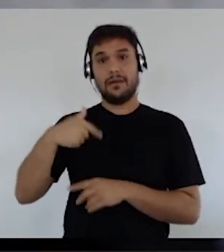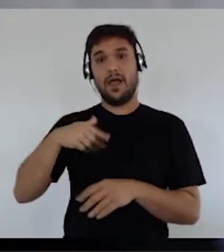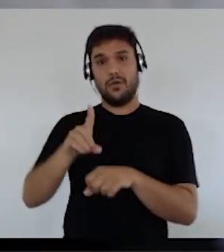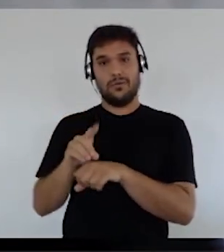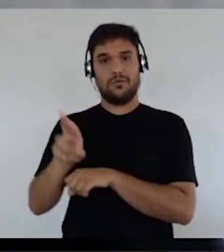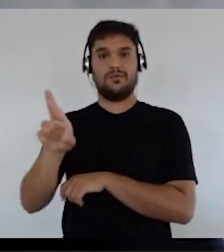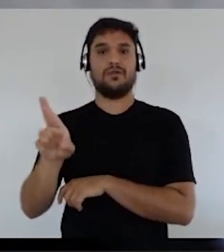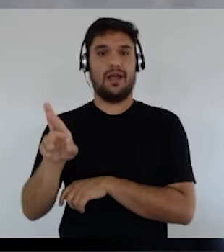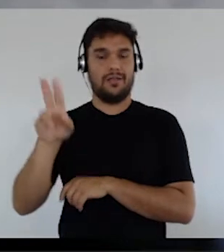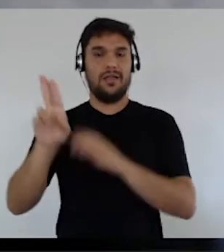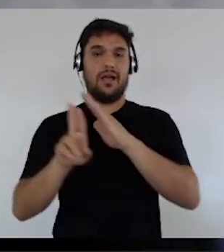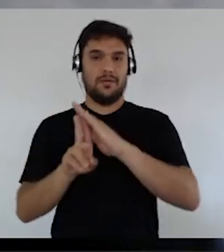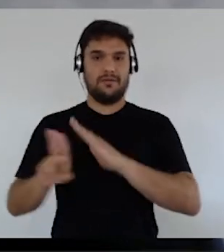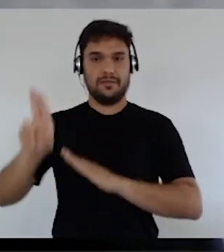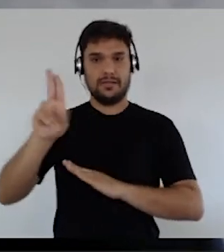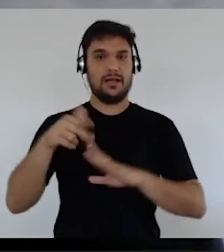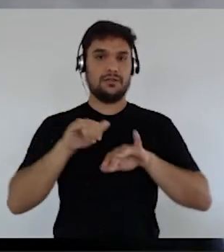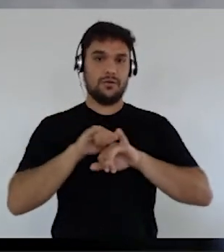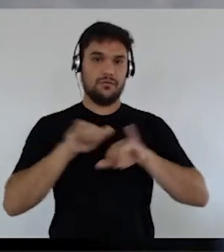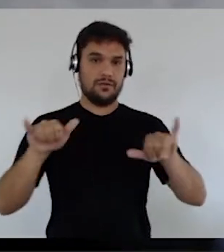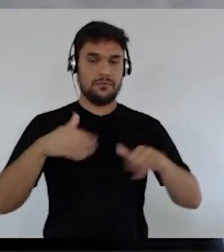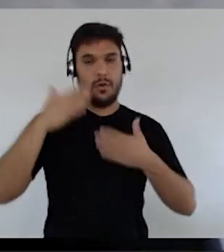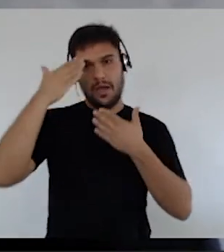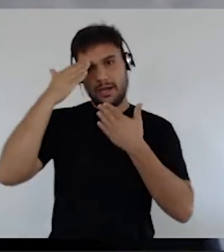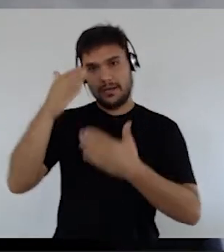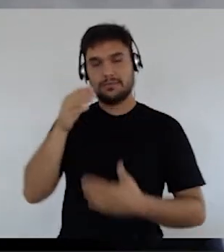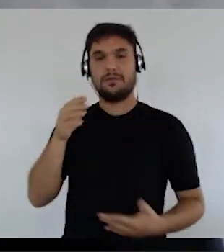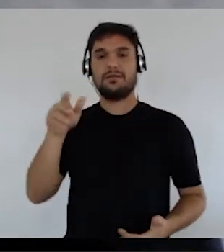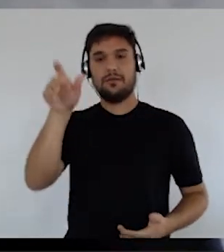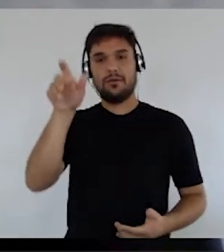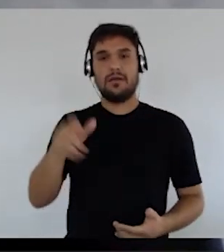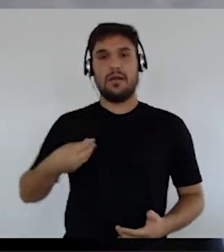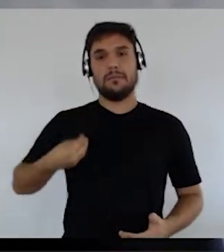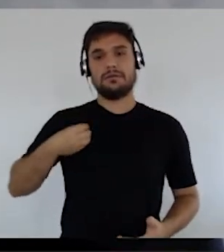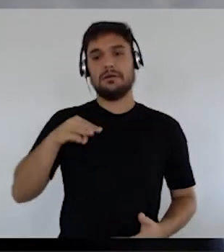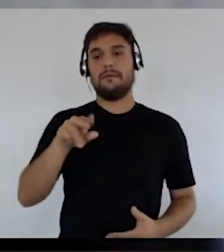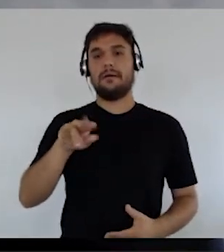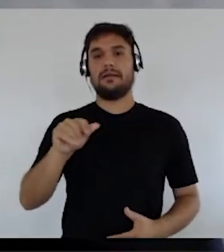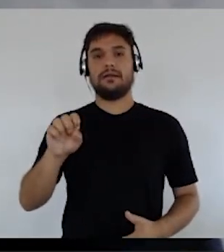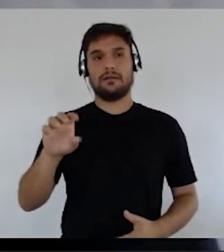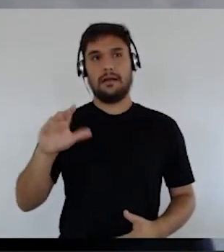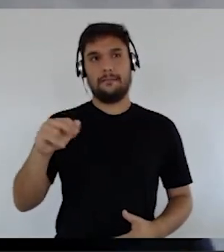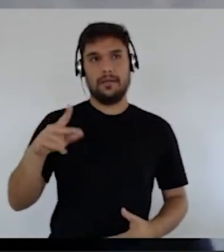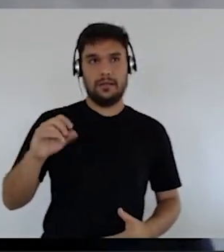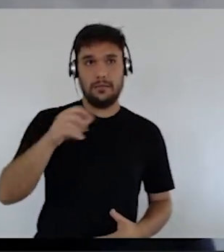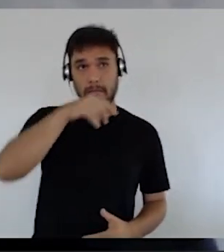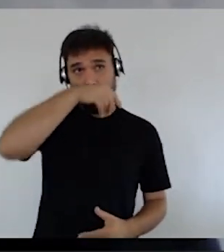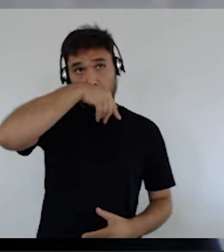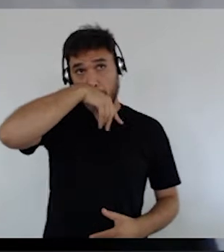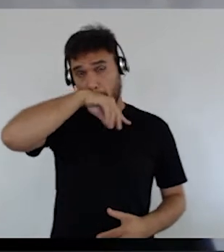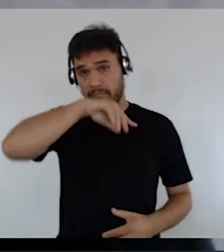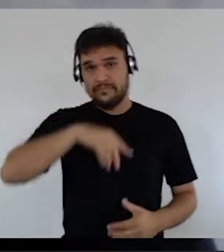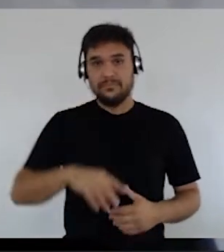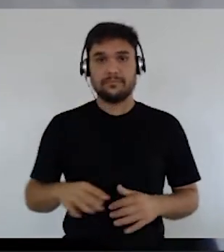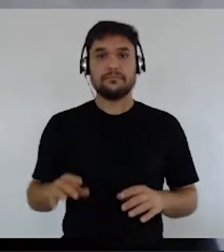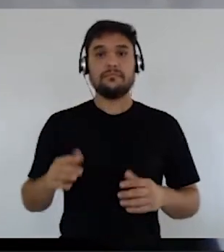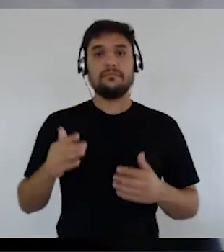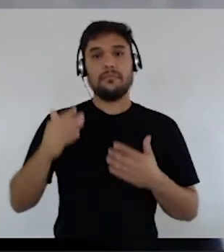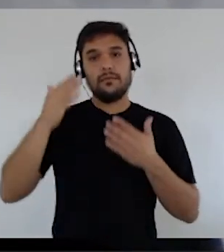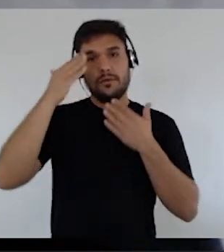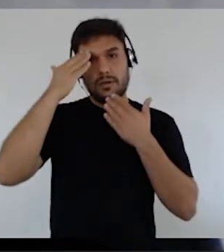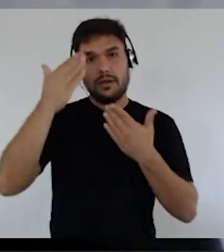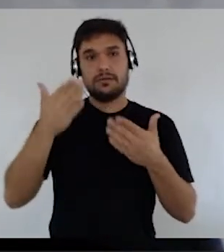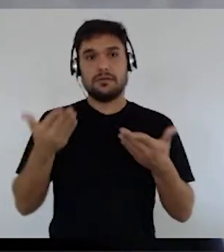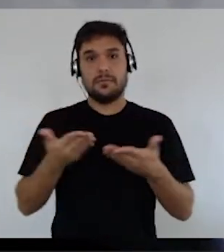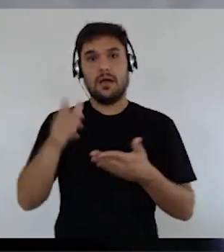doutoramento, registro meu agradecimento pela presença da professora Maria José Capello e, de já,